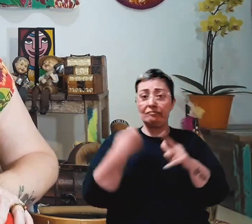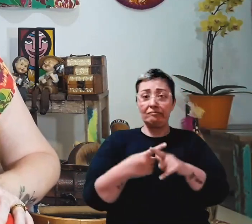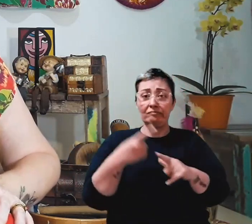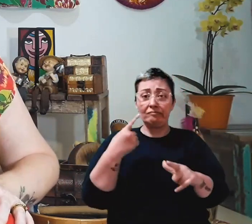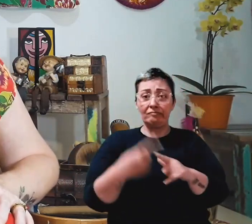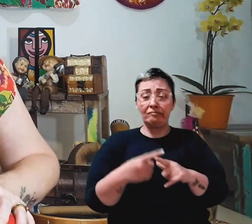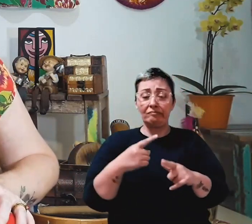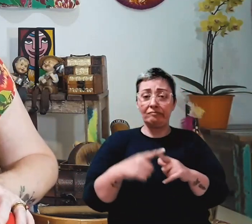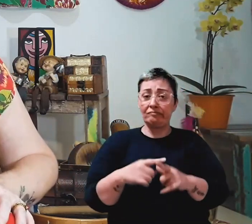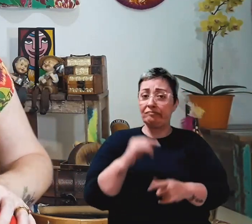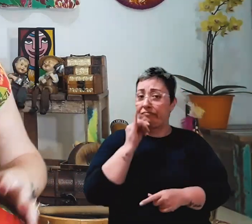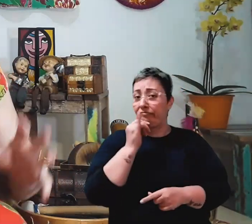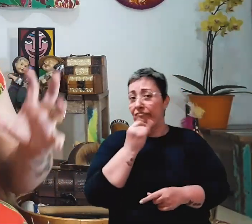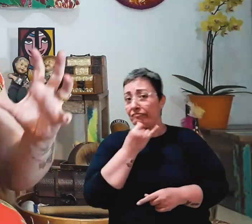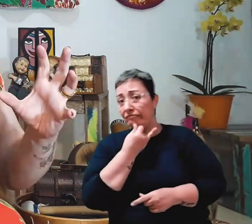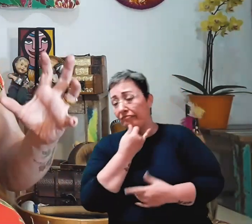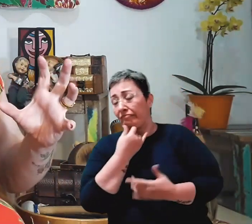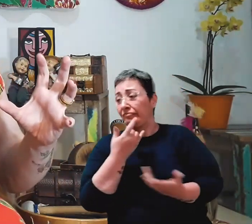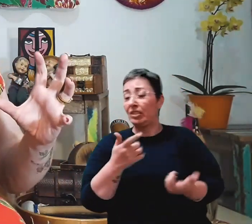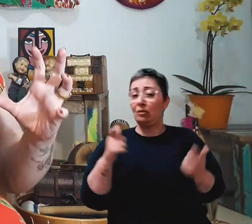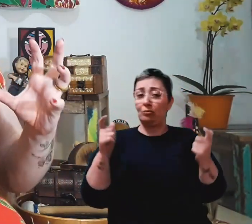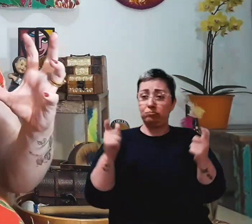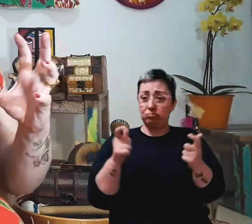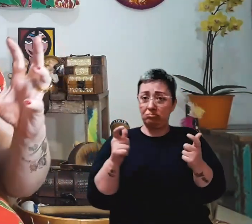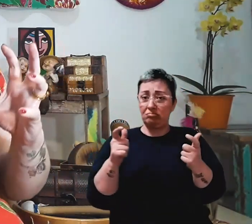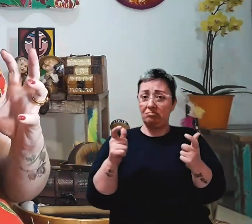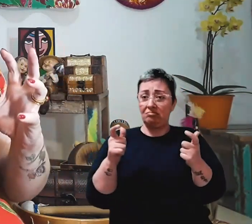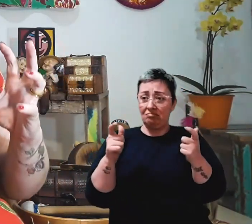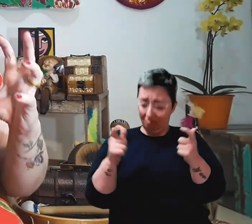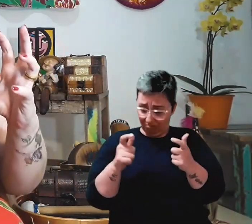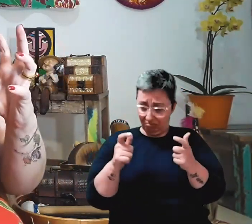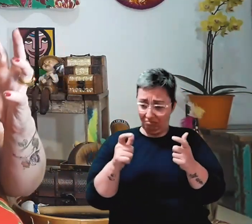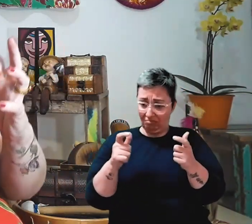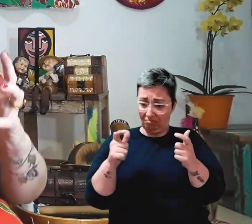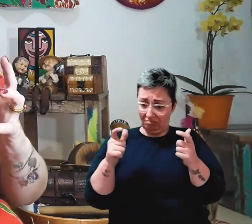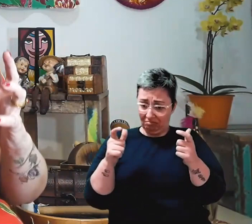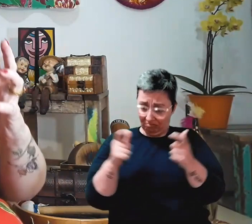então, chateada, começava a diminuir.